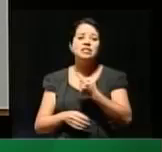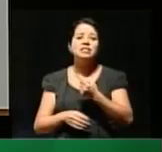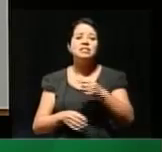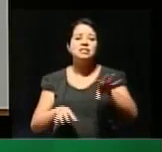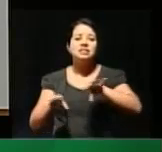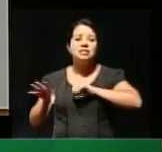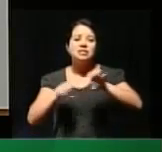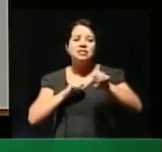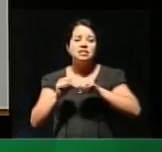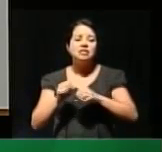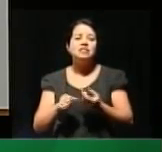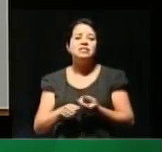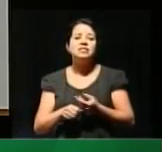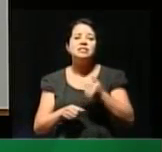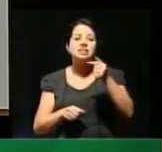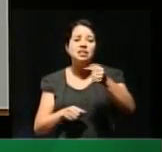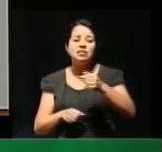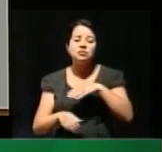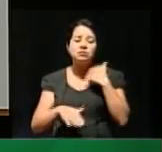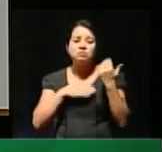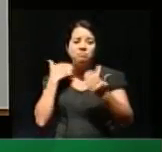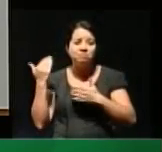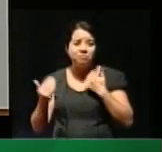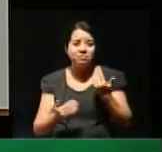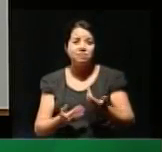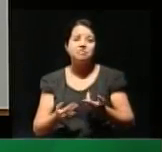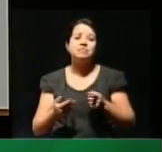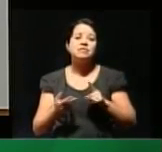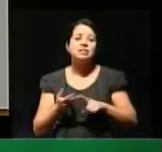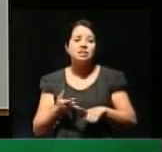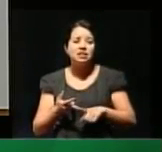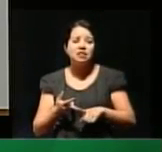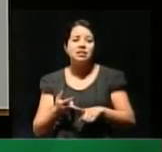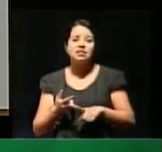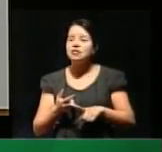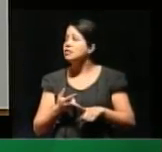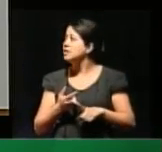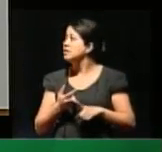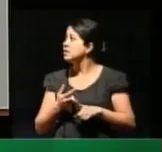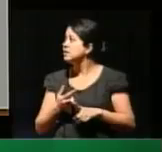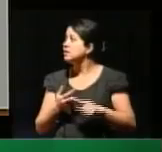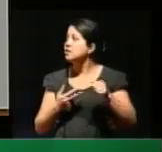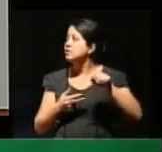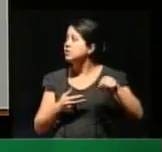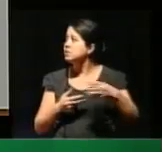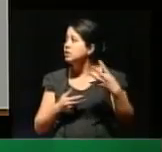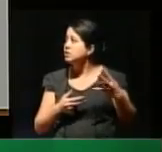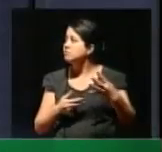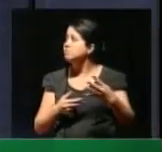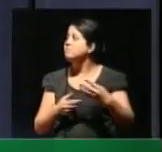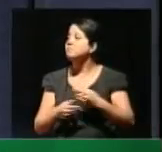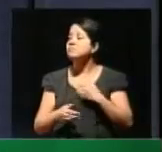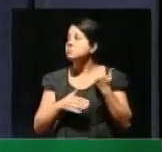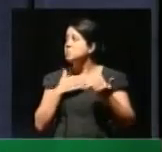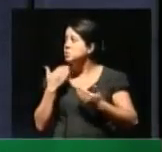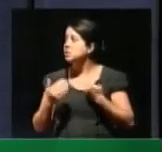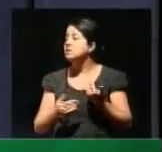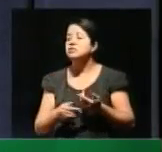milhões, 7 milhões de morte, 29 milhões de ganhos de vida, anos de vida. Próximo.